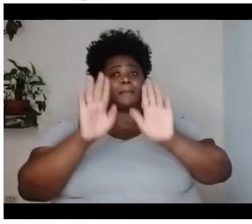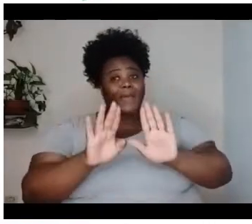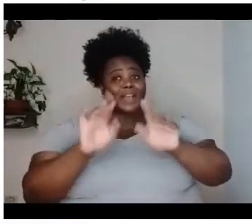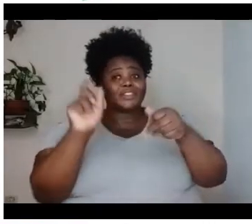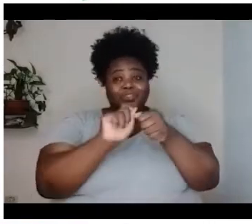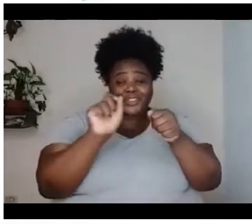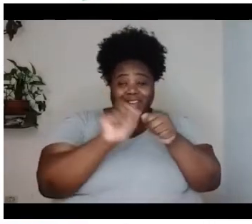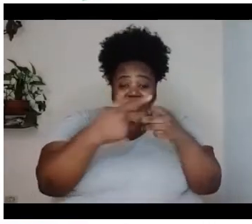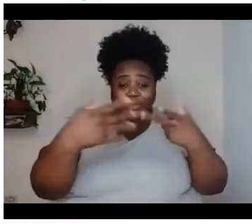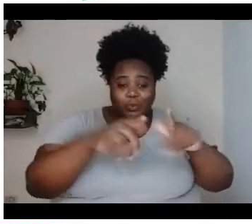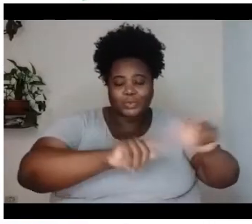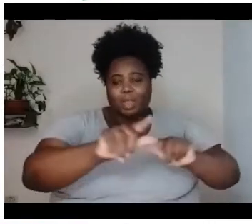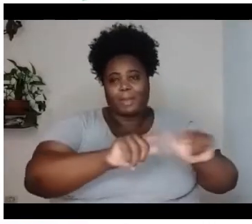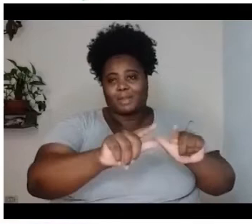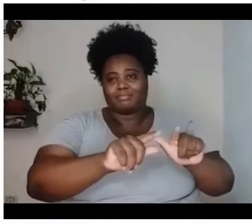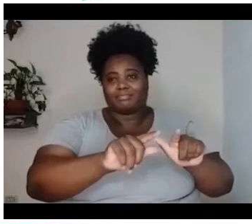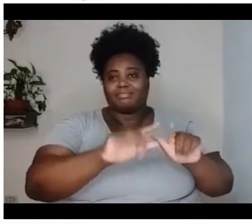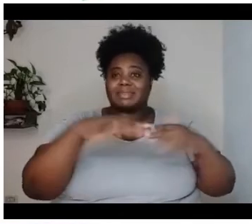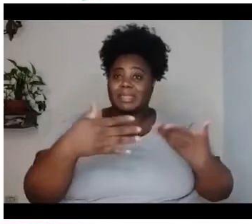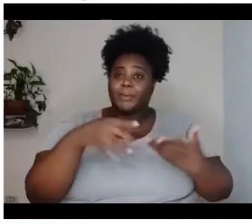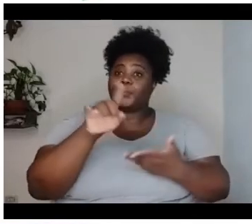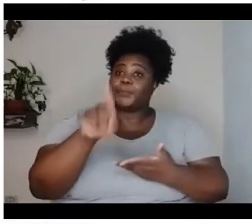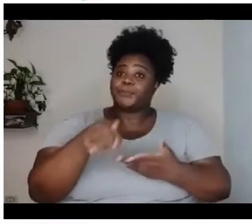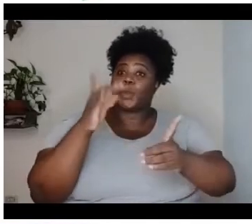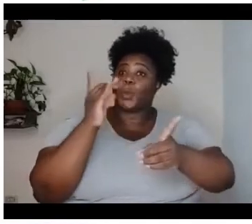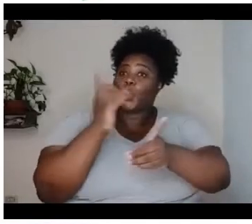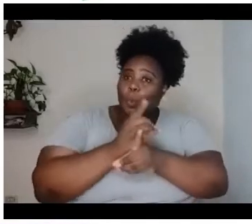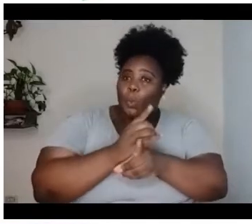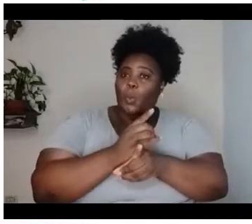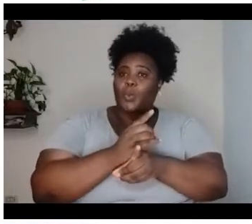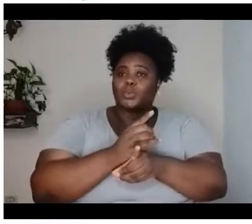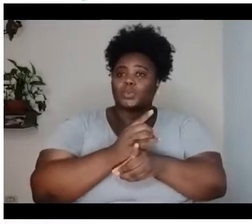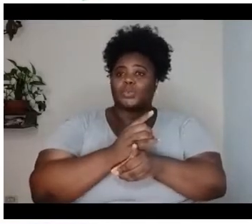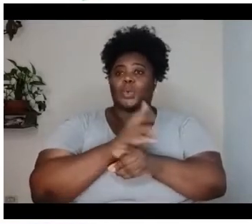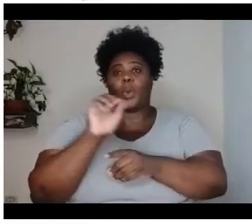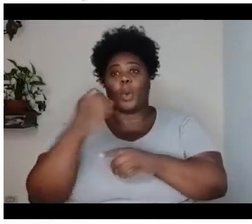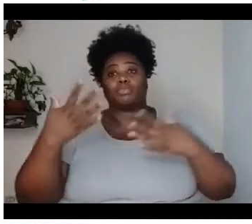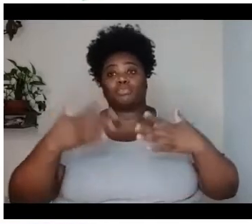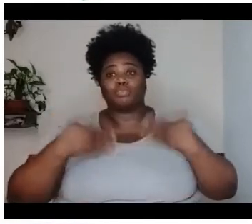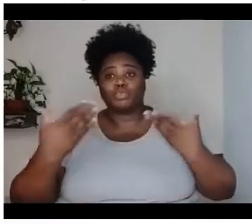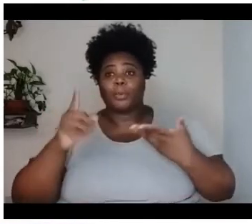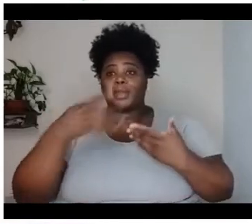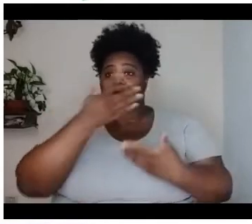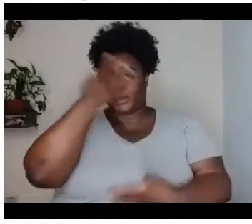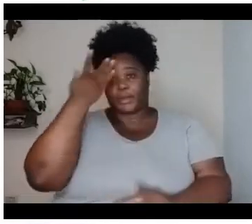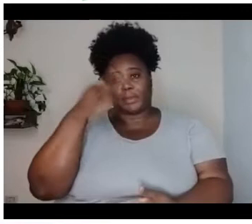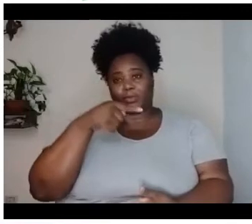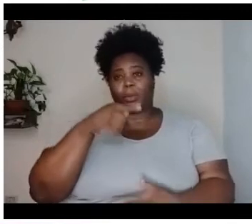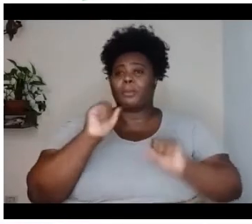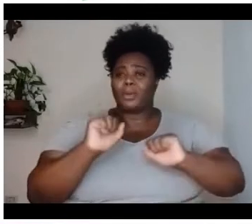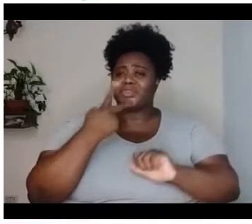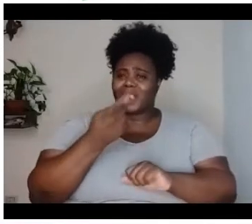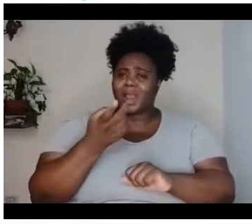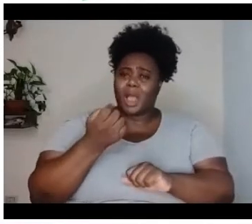do trabalho. E esse encontro, embate ou surpresa com o público. Você pode comentar um pouquinho